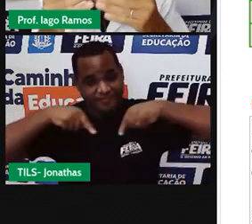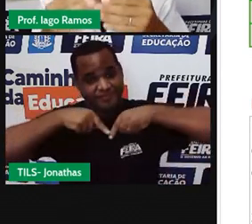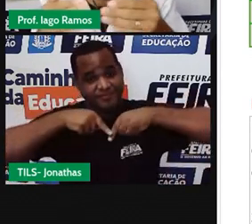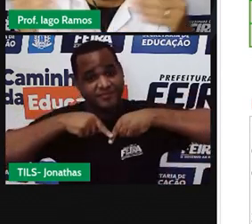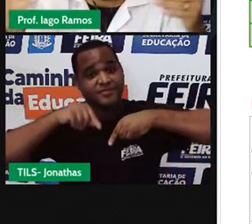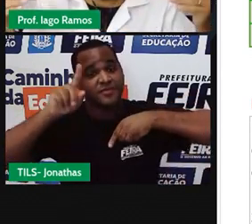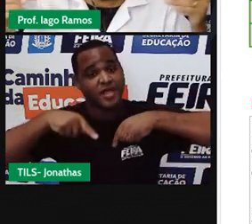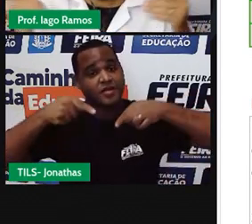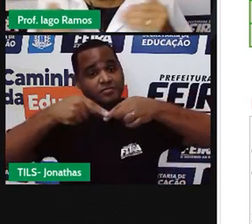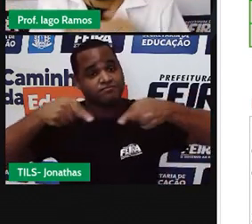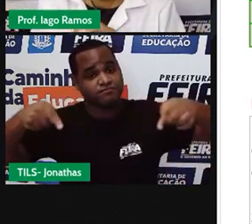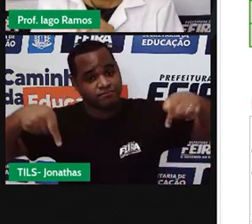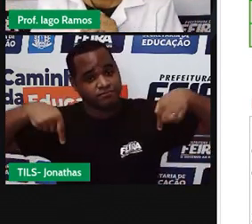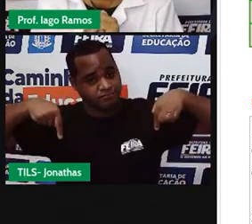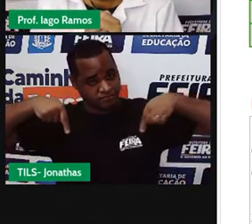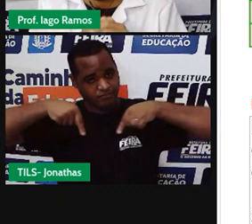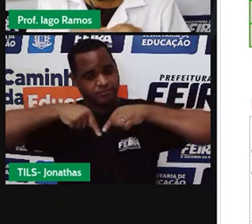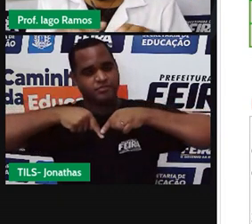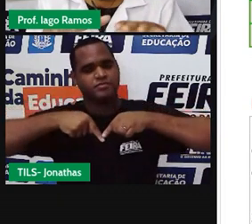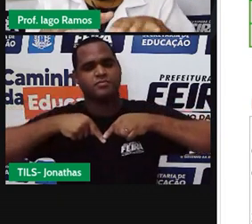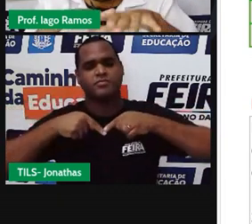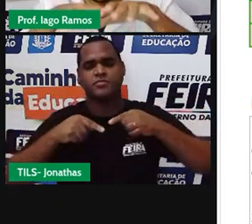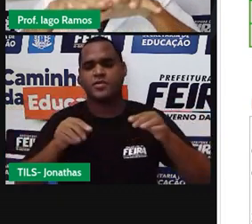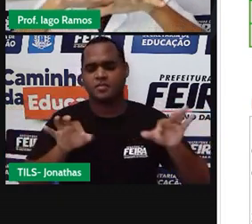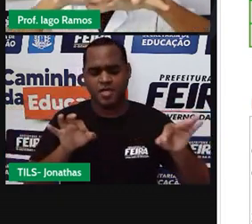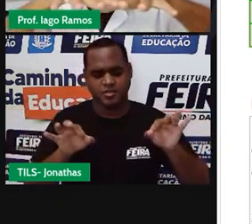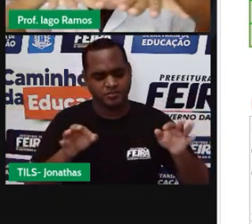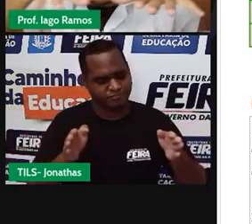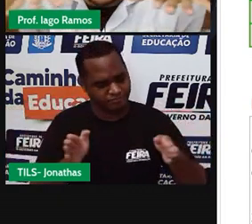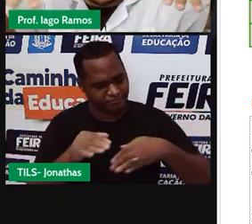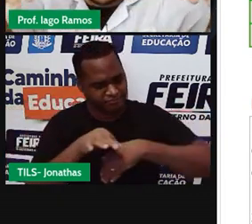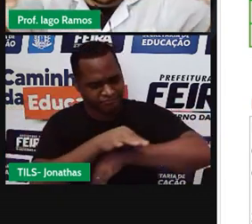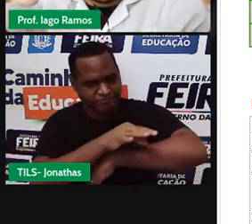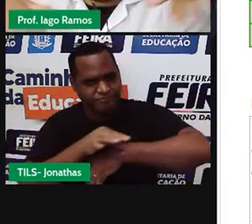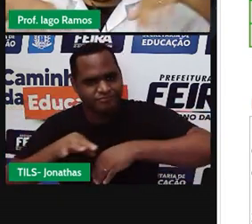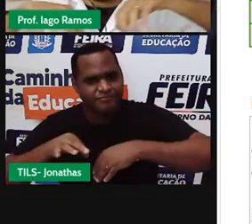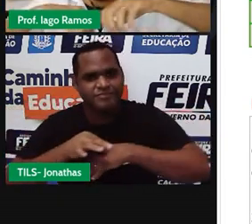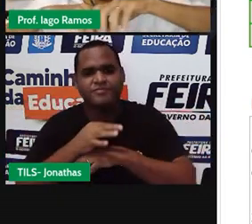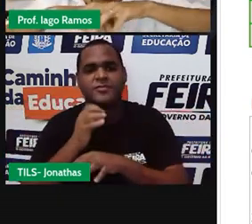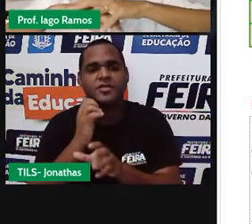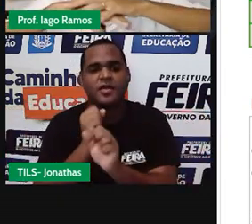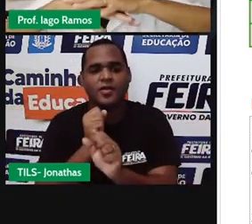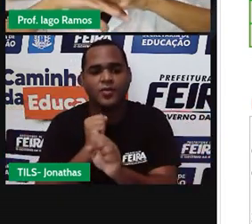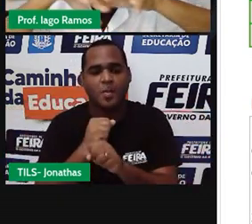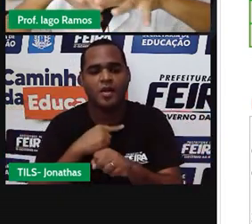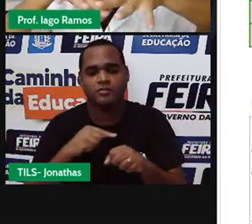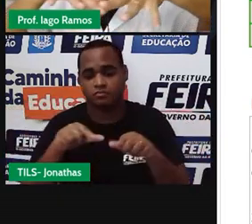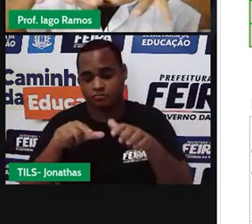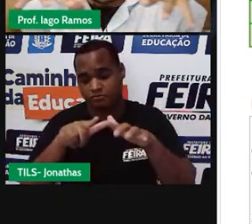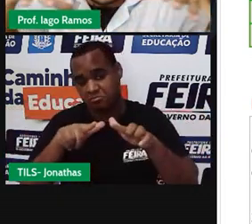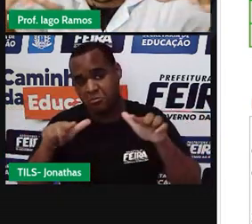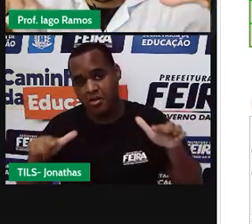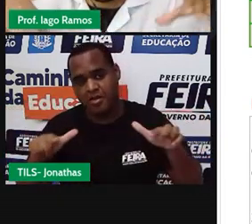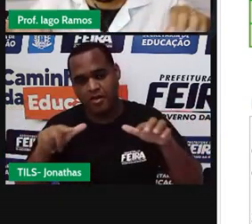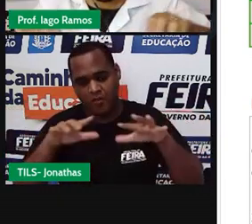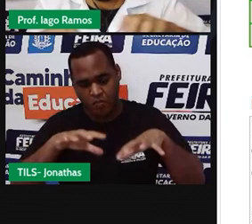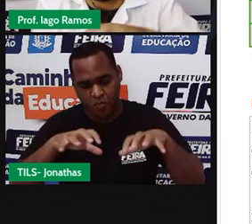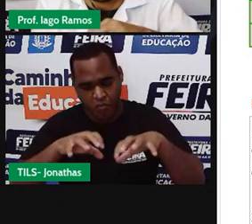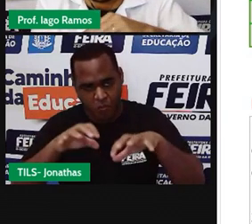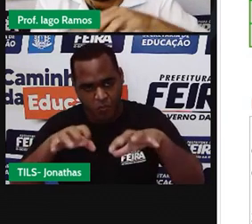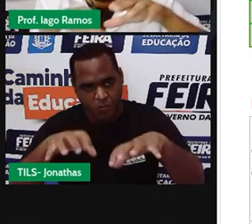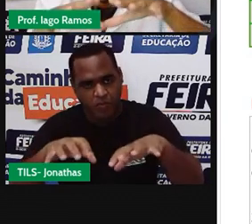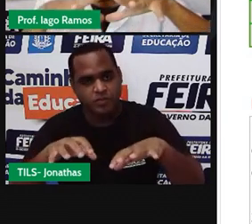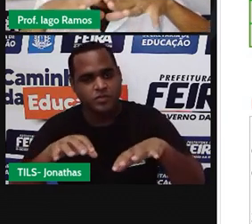medida de uma superfície que significa cobria a superfície que significa forrar a